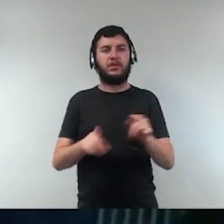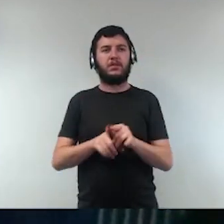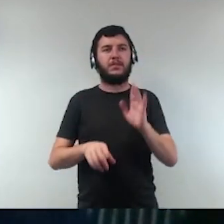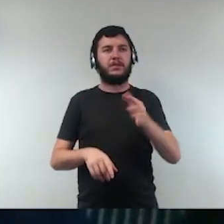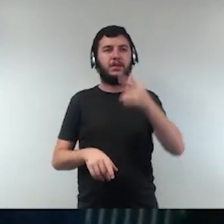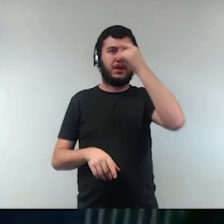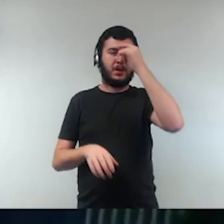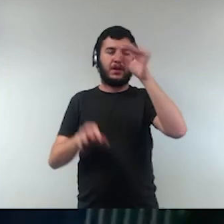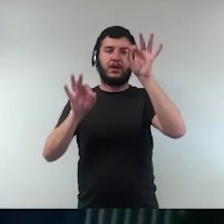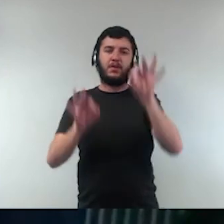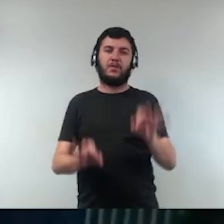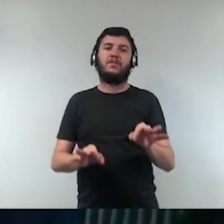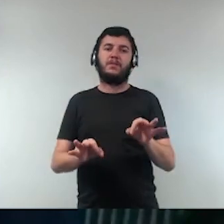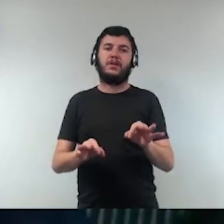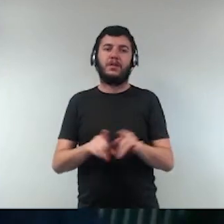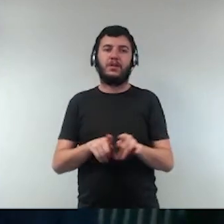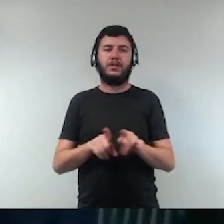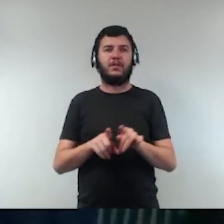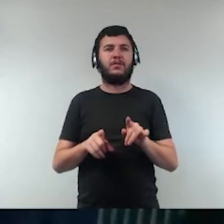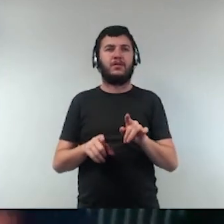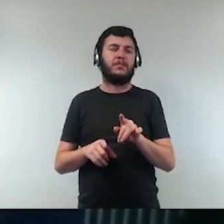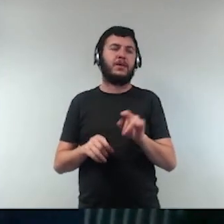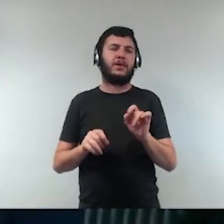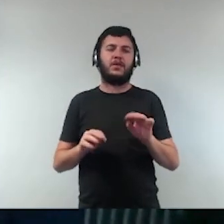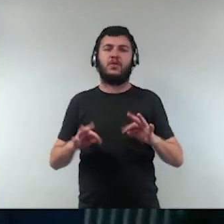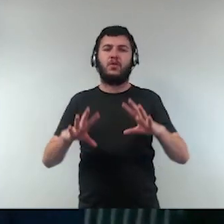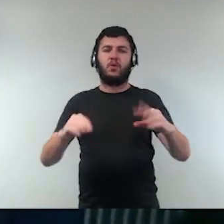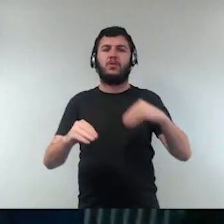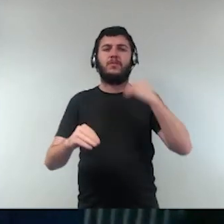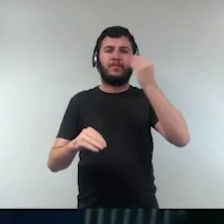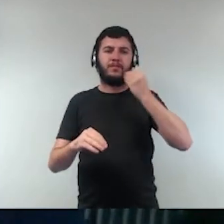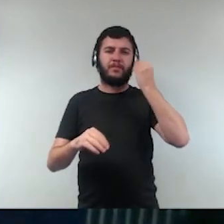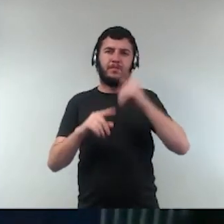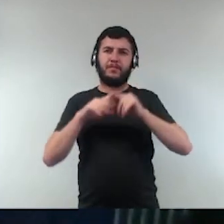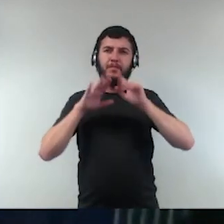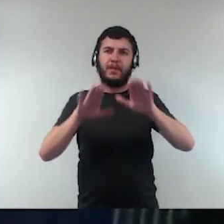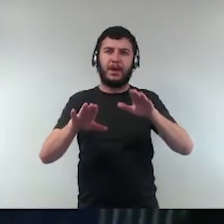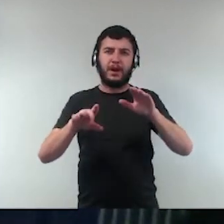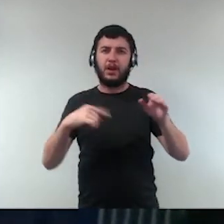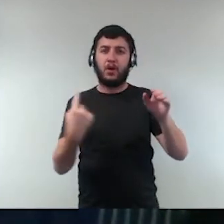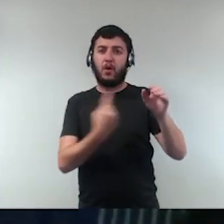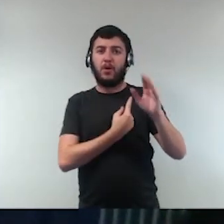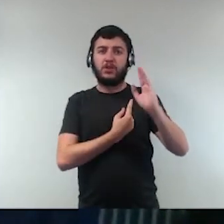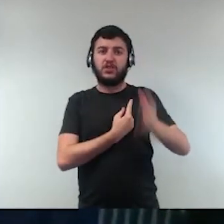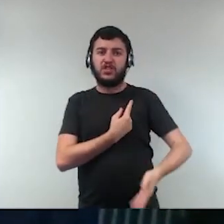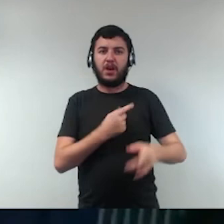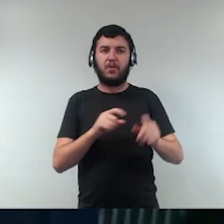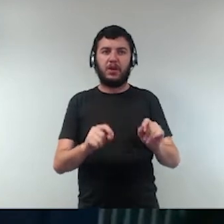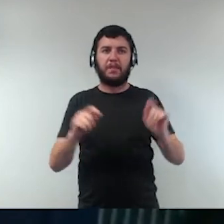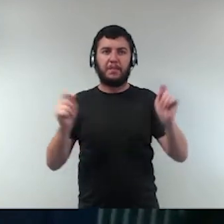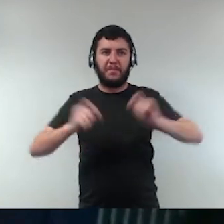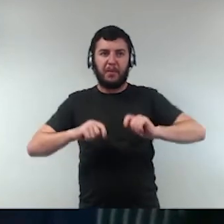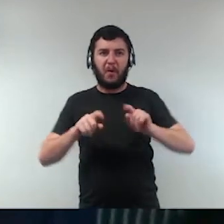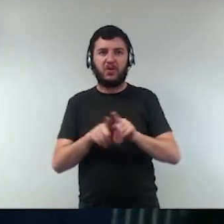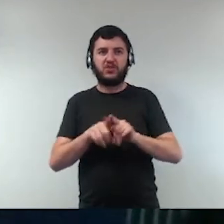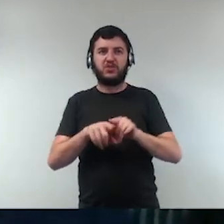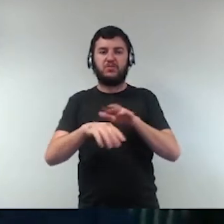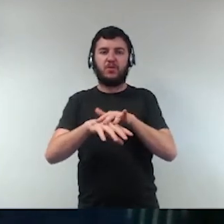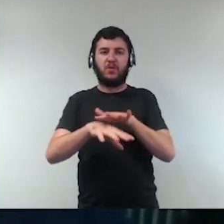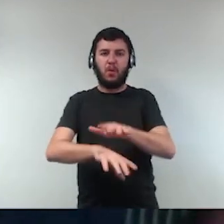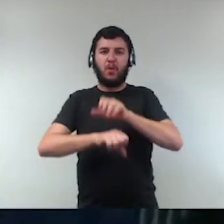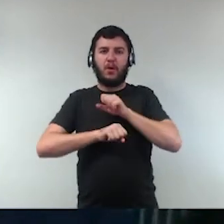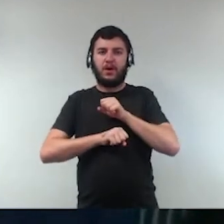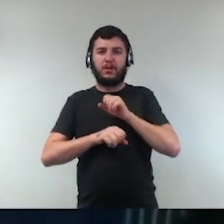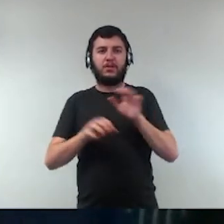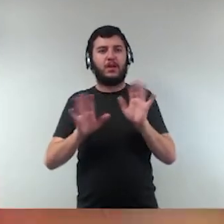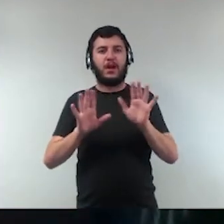para a situação de que todos estamos passando. Afinal de contas, não somos só nós que estamos sujeitos à doença, sujeitos à pandemia, todos